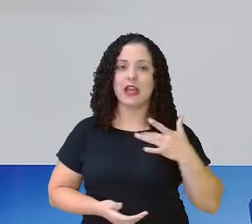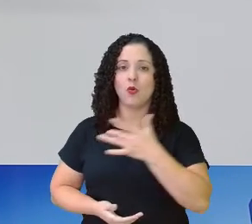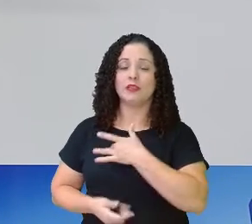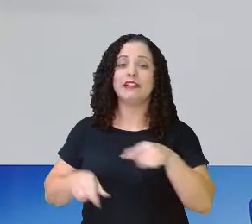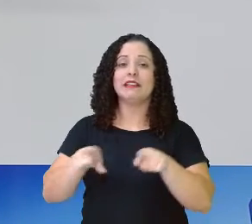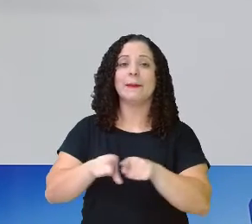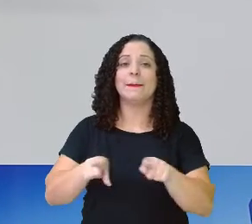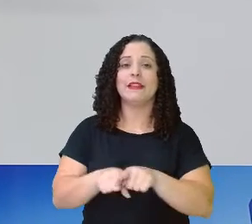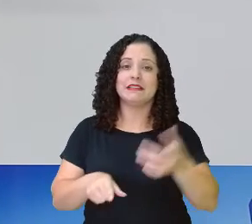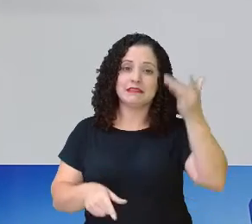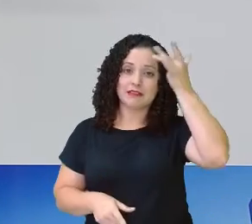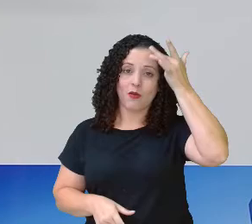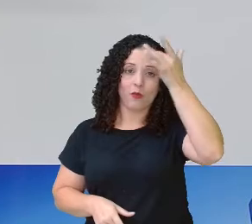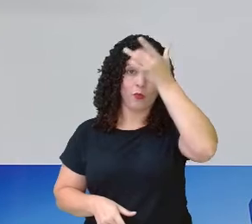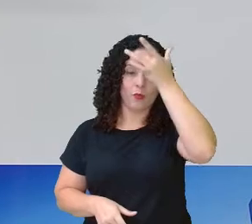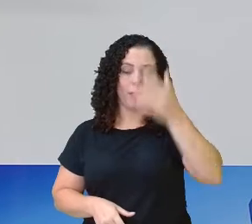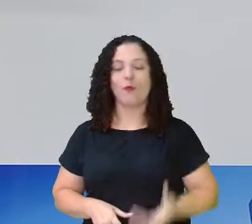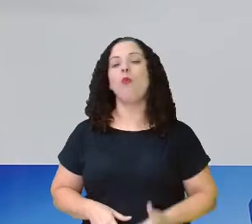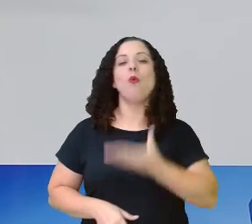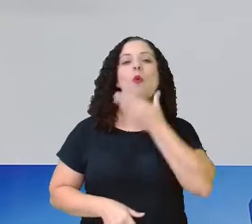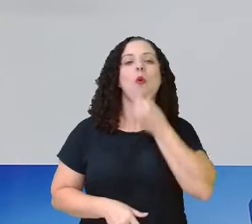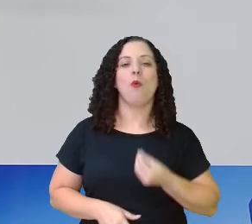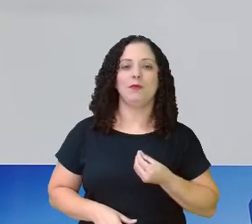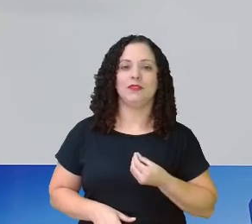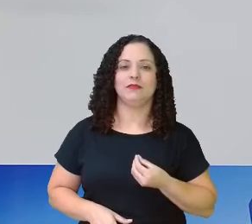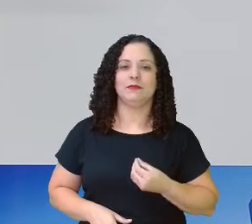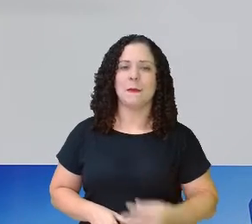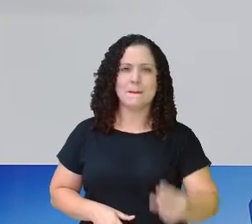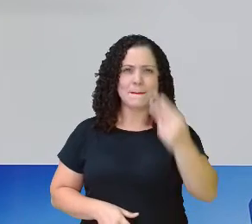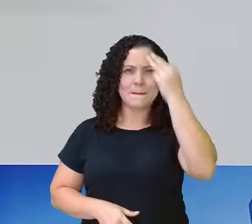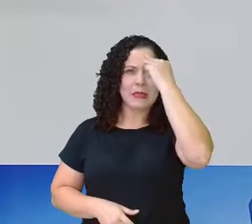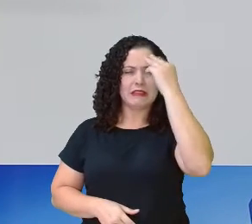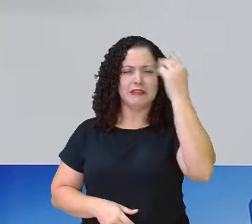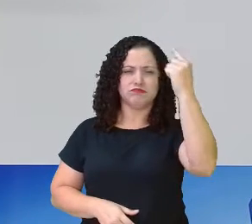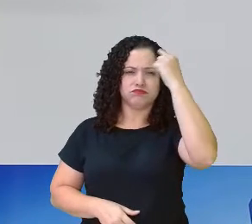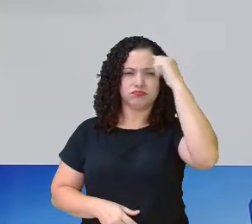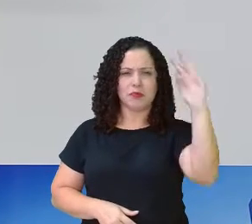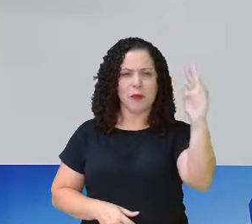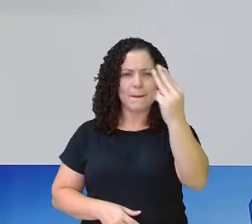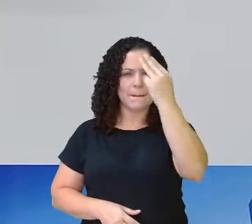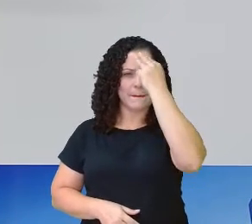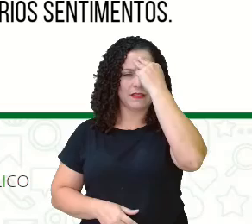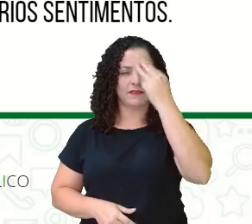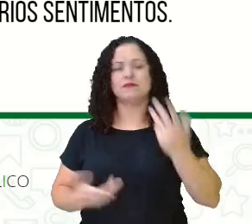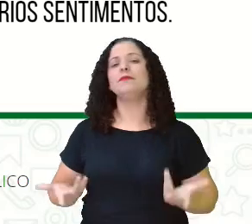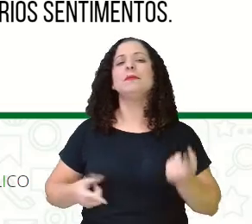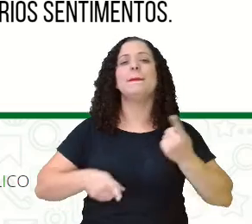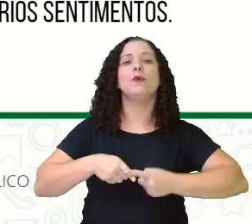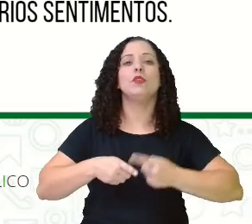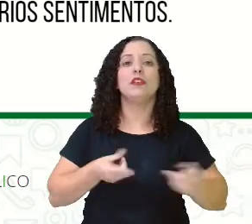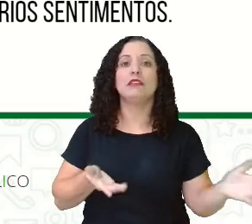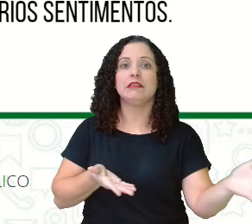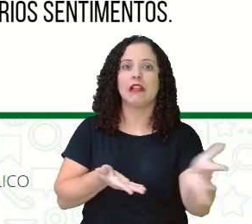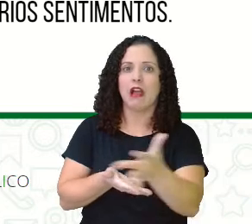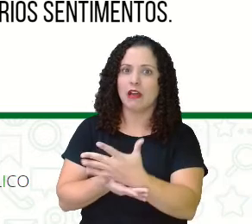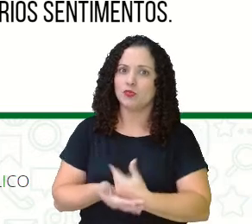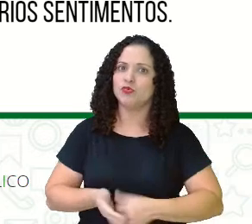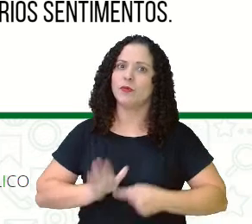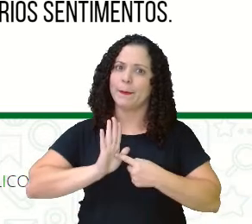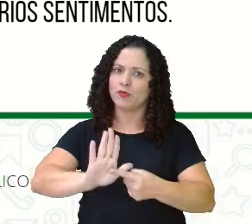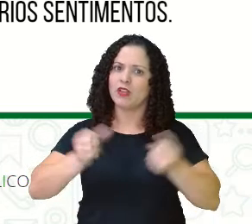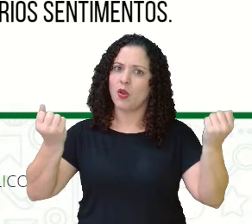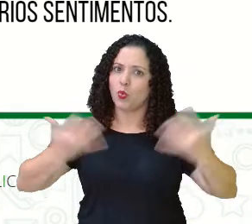mental masculina. Foi especificamente a saúde mental. Por quê? Vejam que dado assustador, tá? A taxa